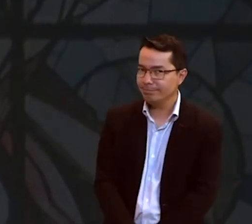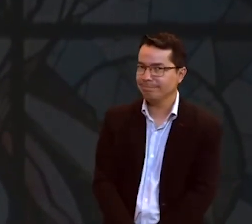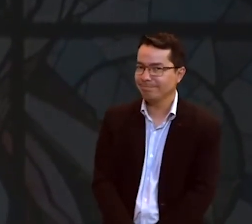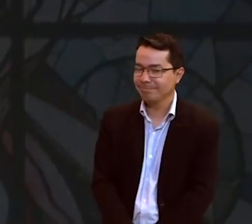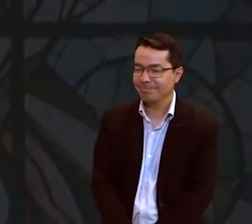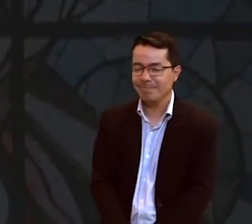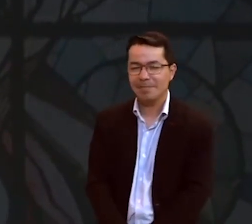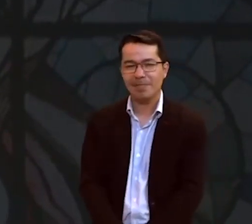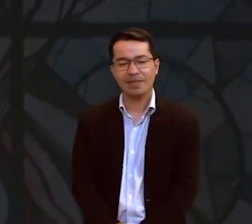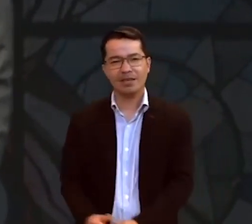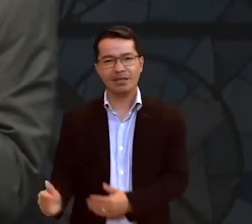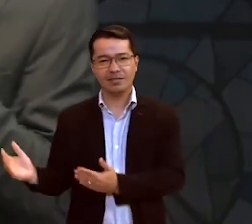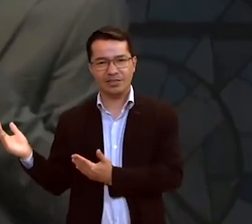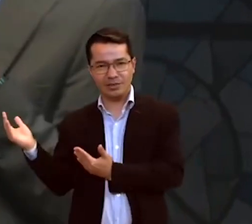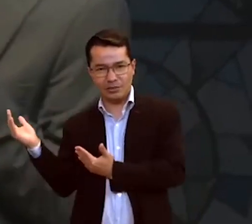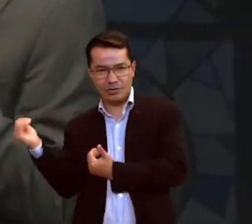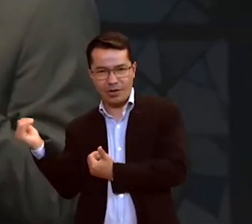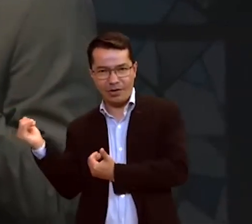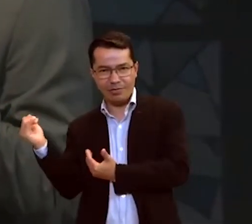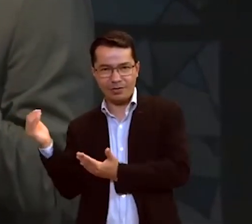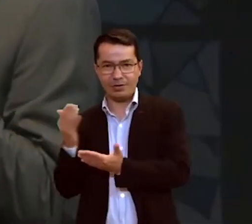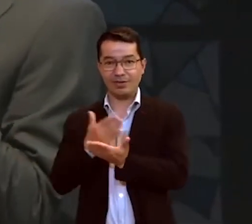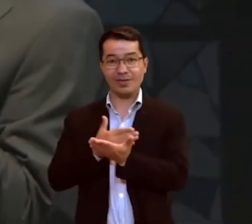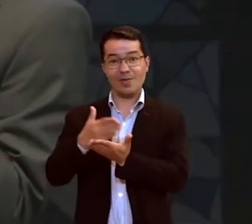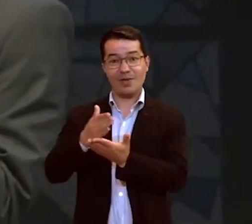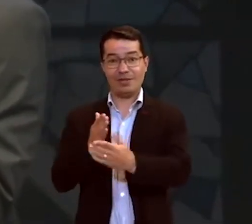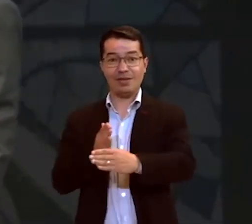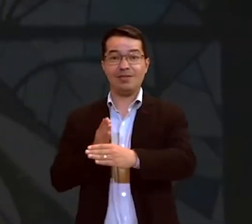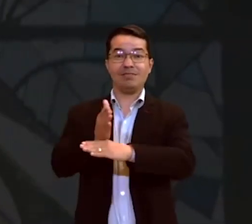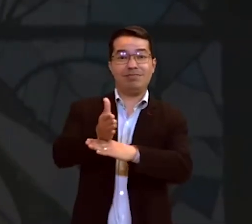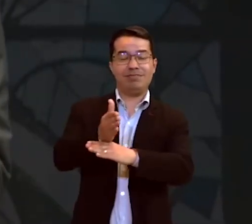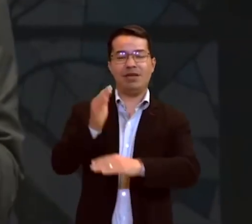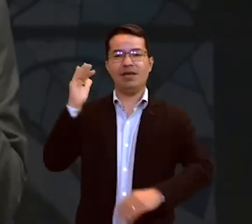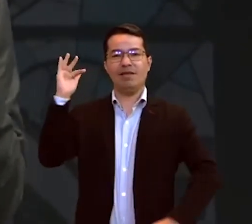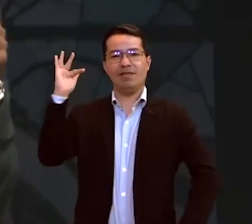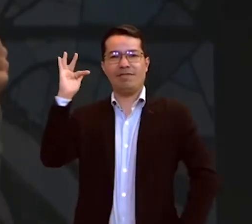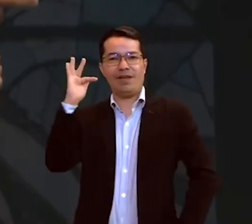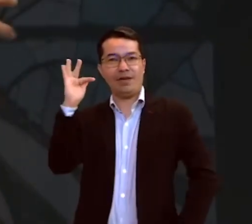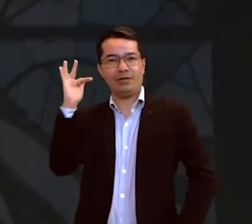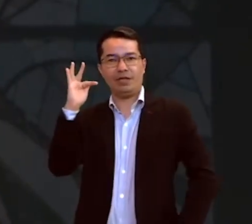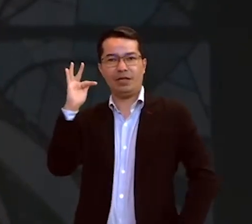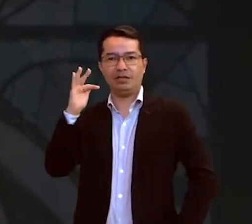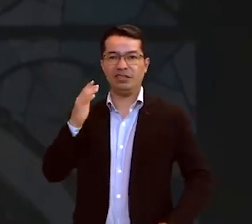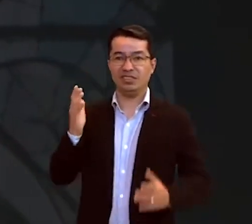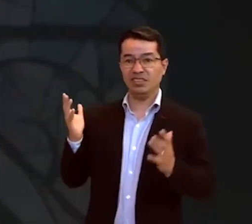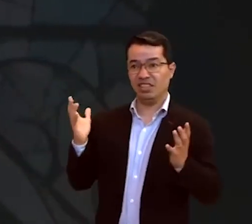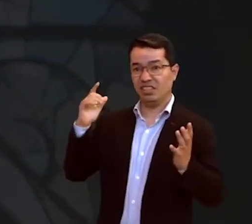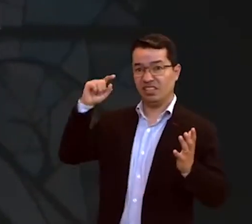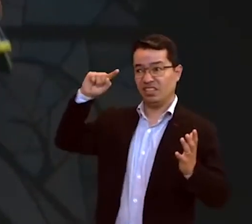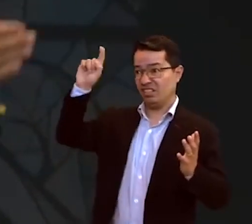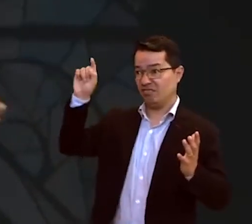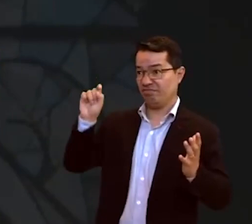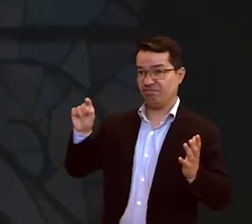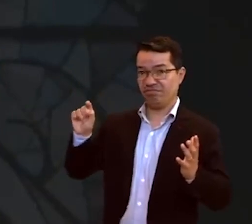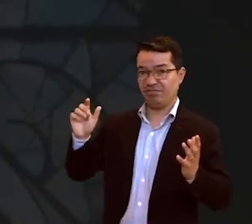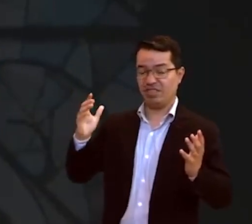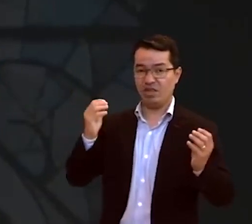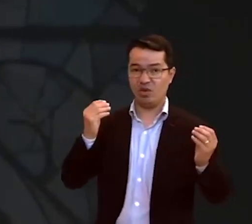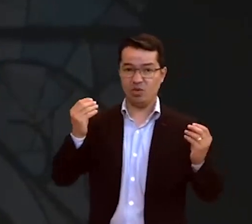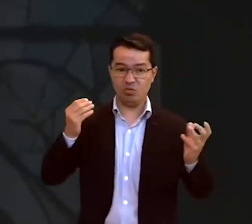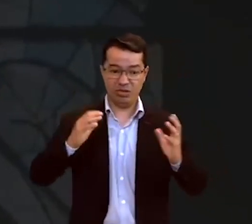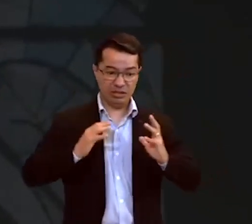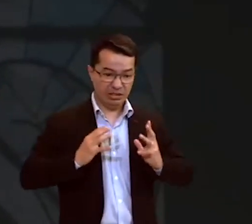Uma jovem que está ingressando na faculdade, com seus dilemas, com seus porquês, como que vai se manter santa em meio ao